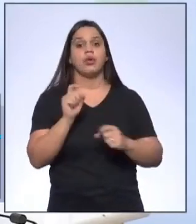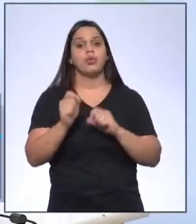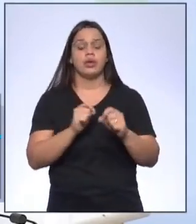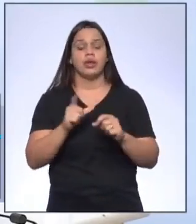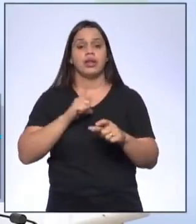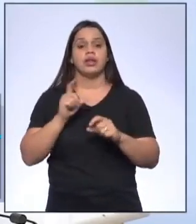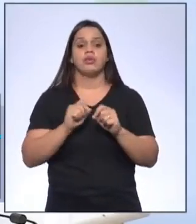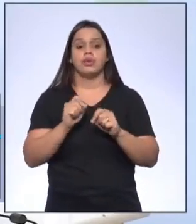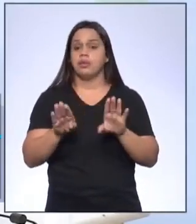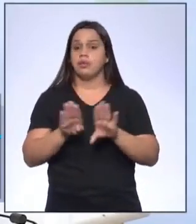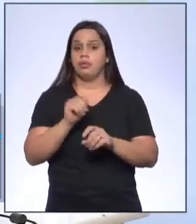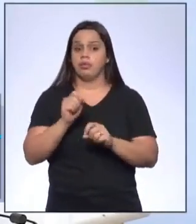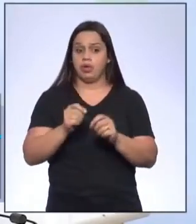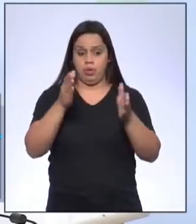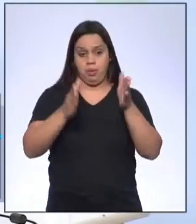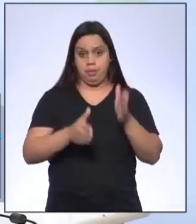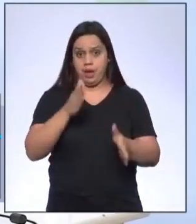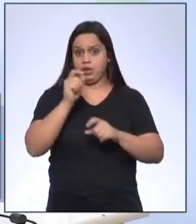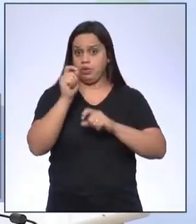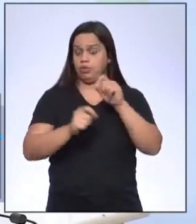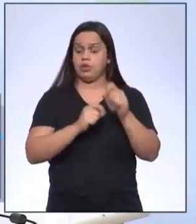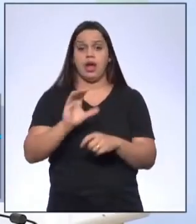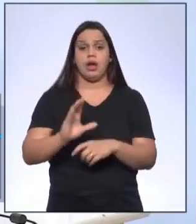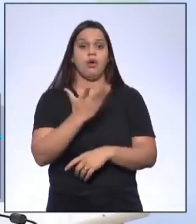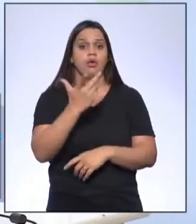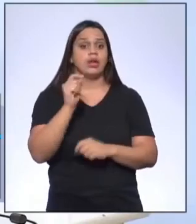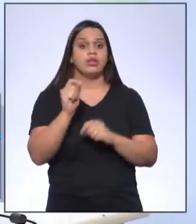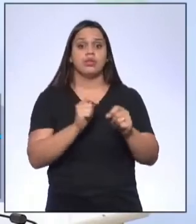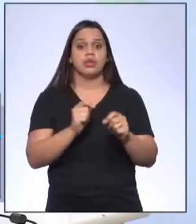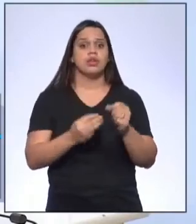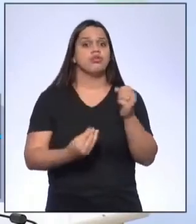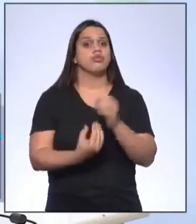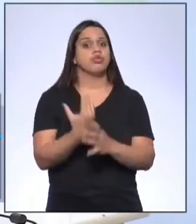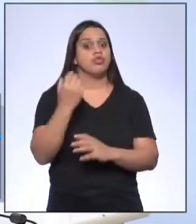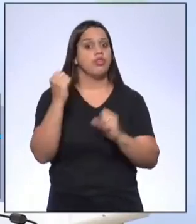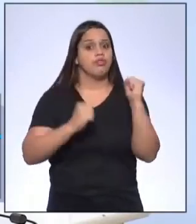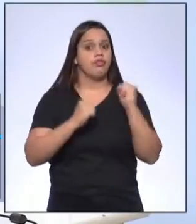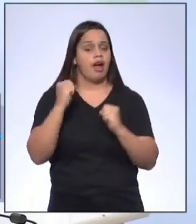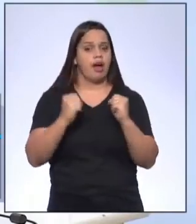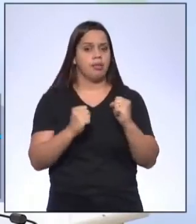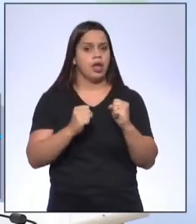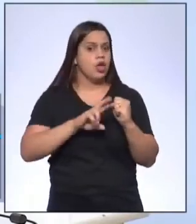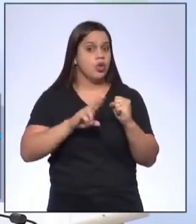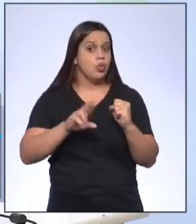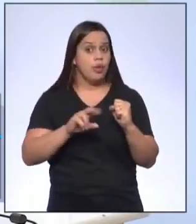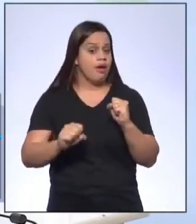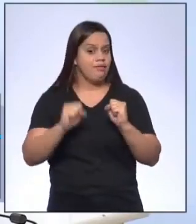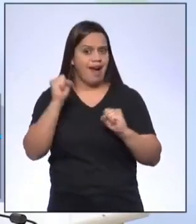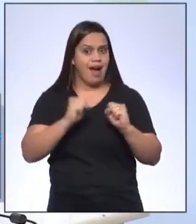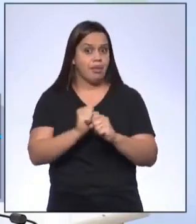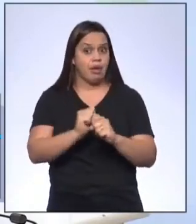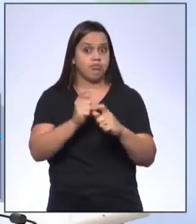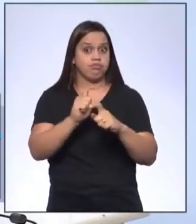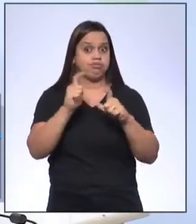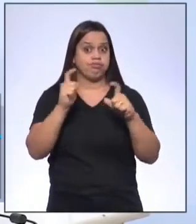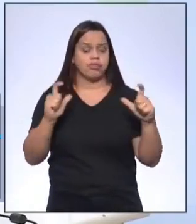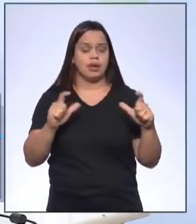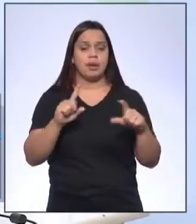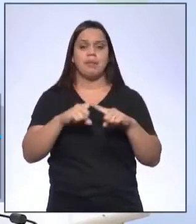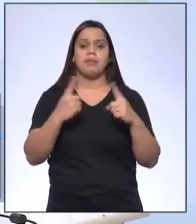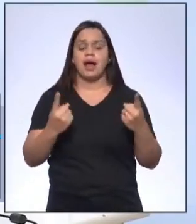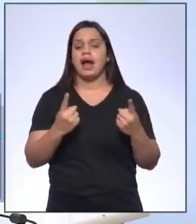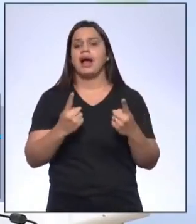logicamente, num certo período também, começam a vir fábricas. Não são fábricas de grande porte, são principalmente